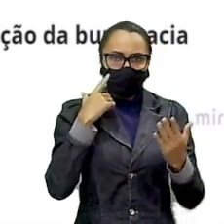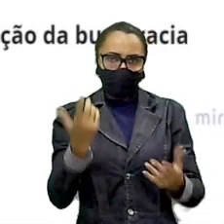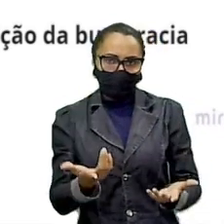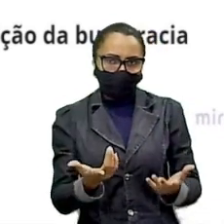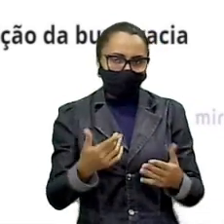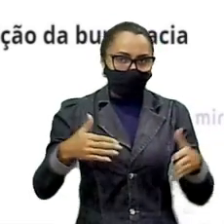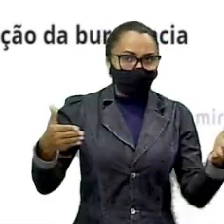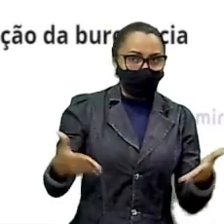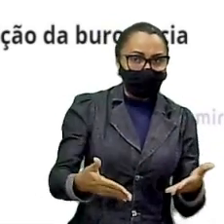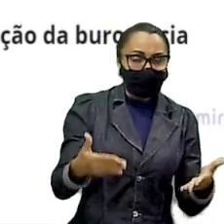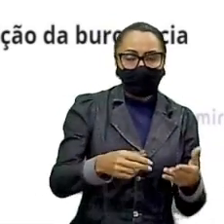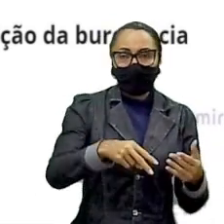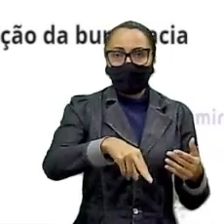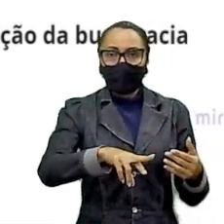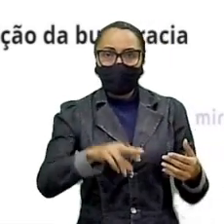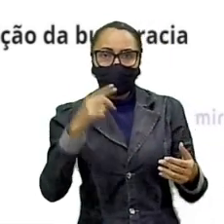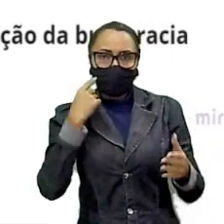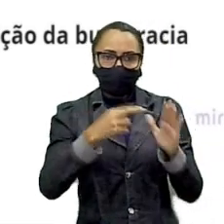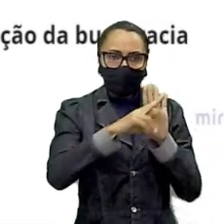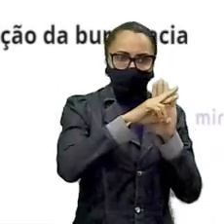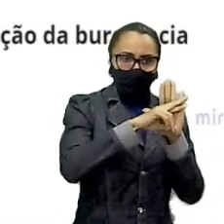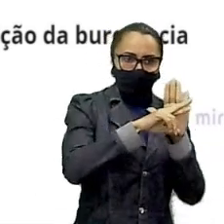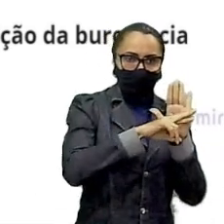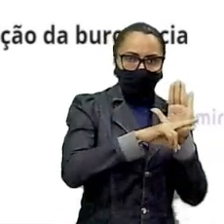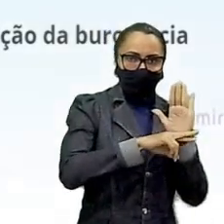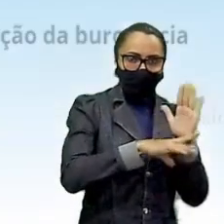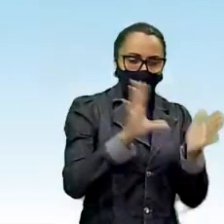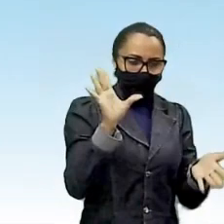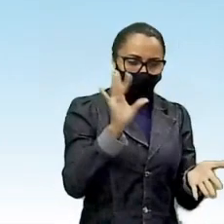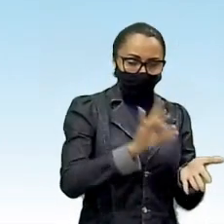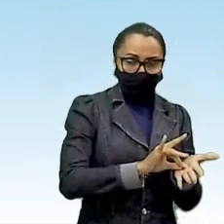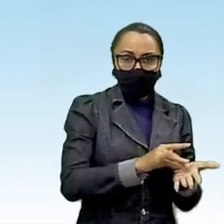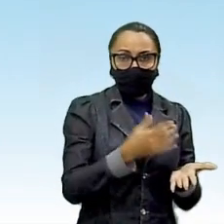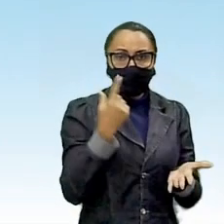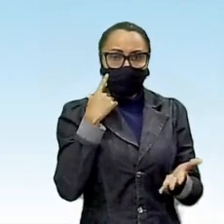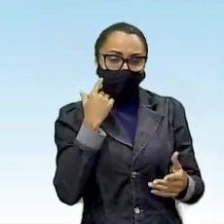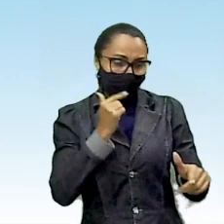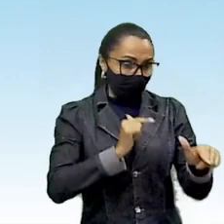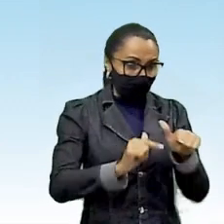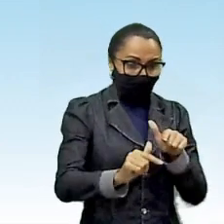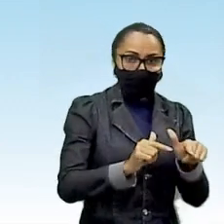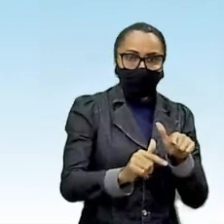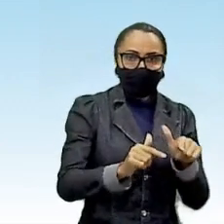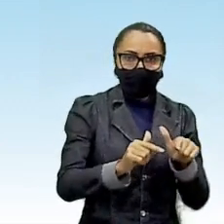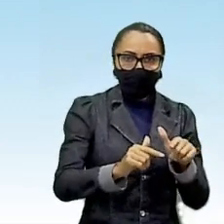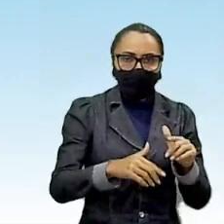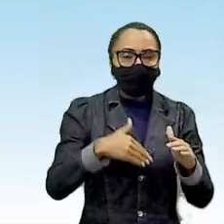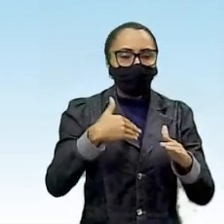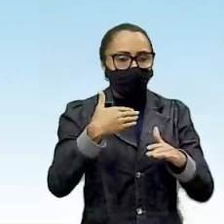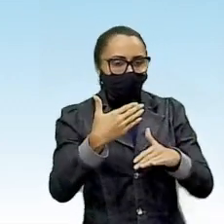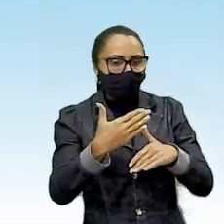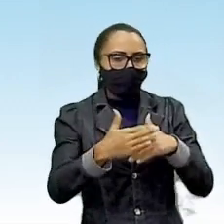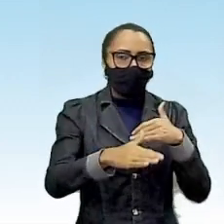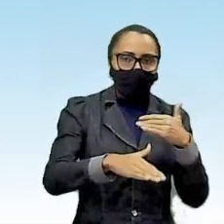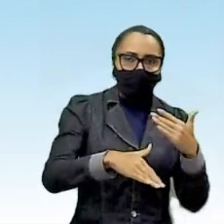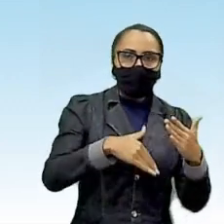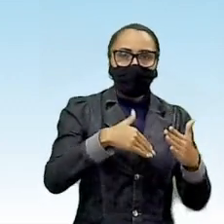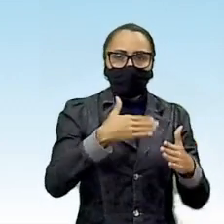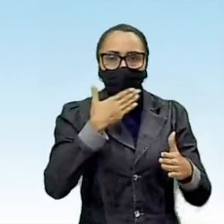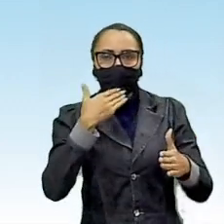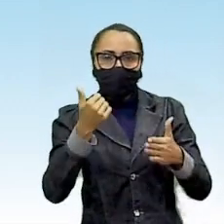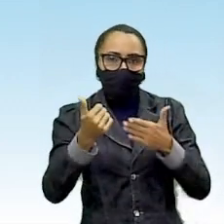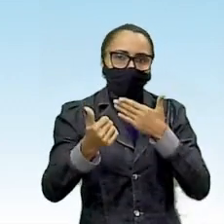dessas NRs, normas obsoletas em vigor, então, o mercado de trabalho se atualizou, a necessidade